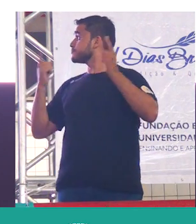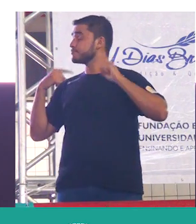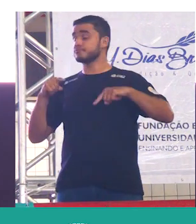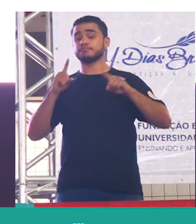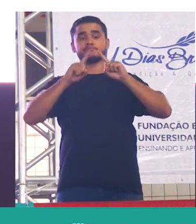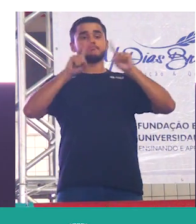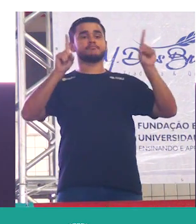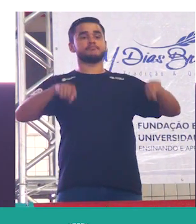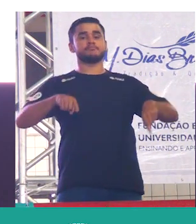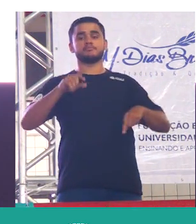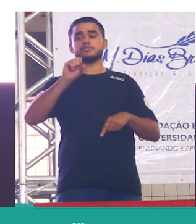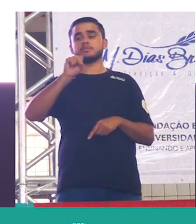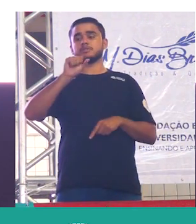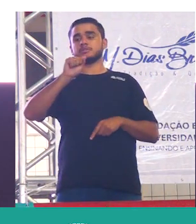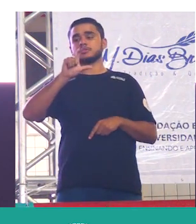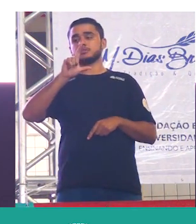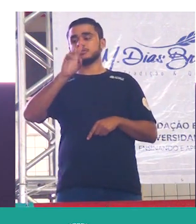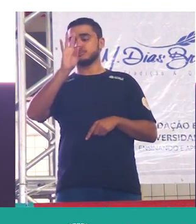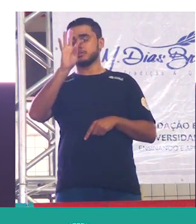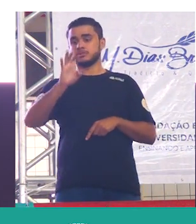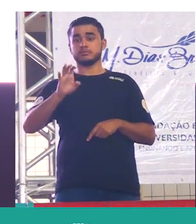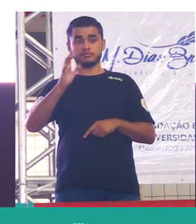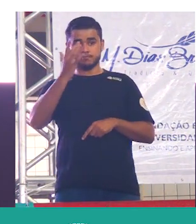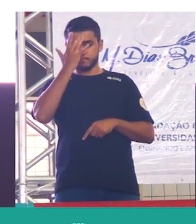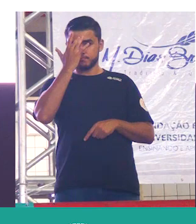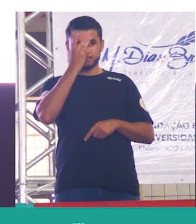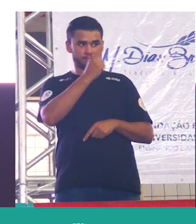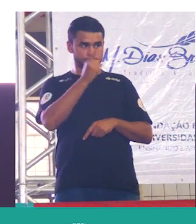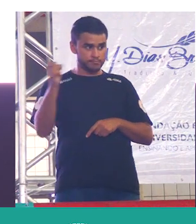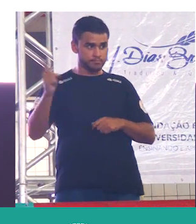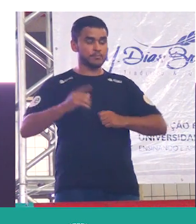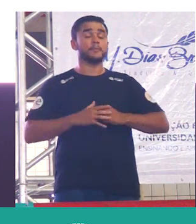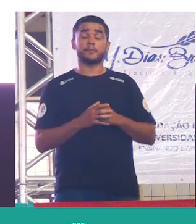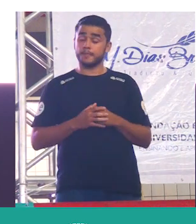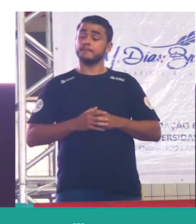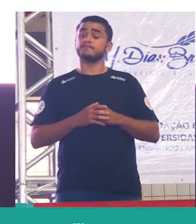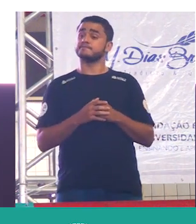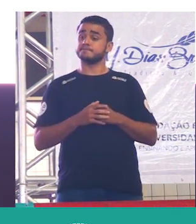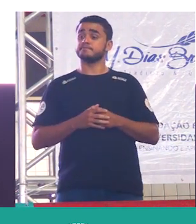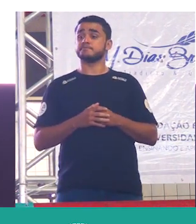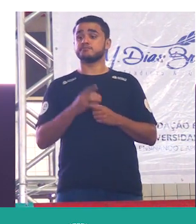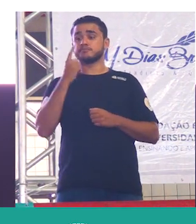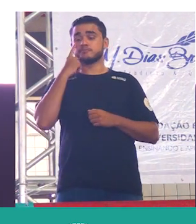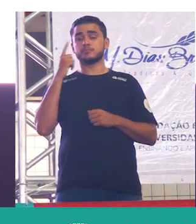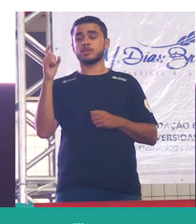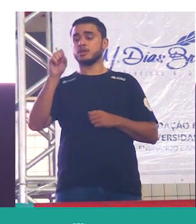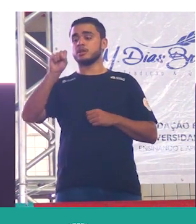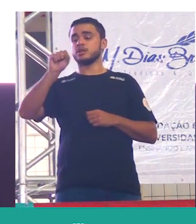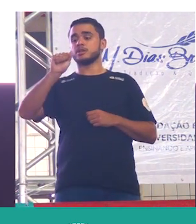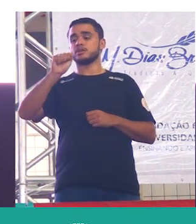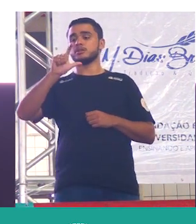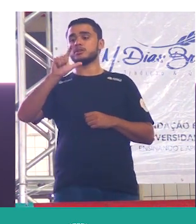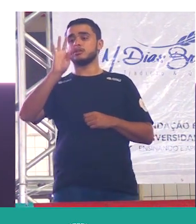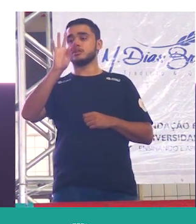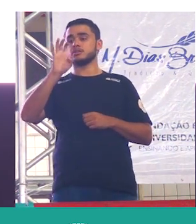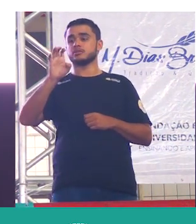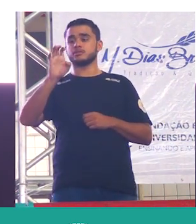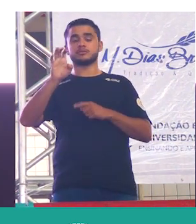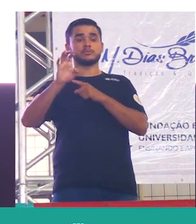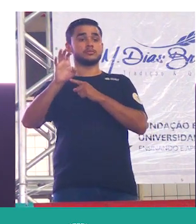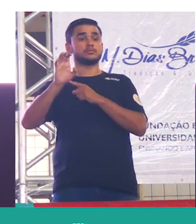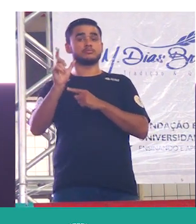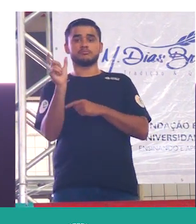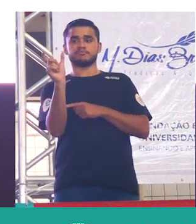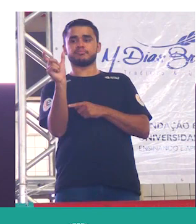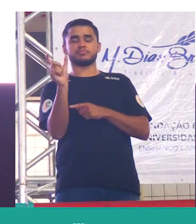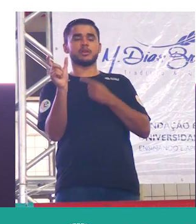que vocês fixassem. Plano SALT, que não é um verbo, não é do verbo saltar,